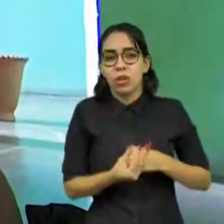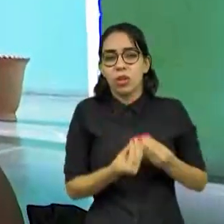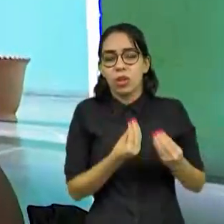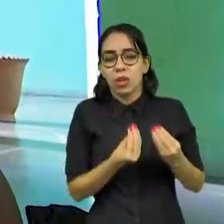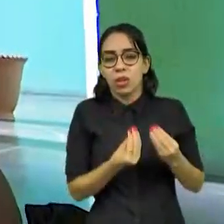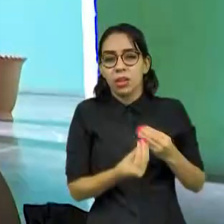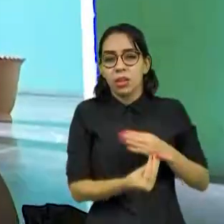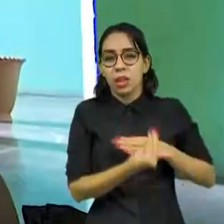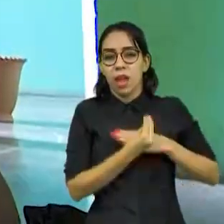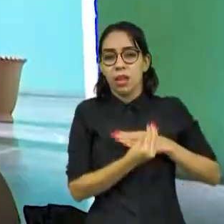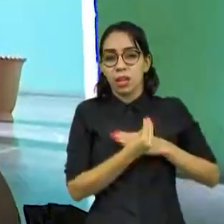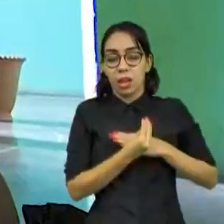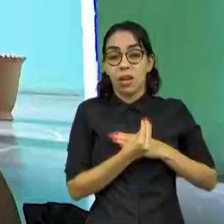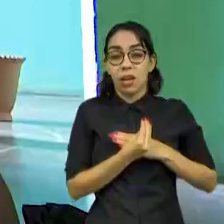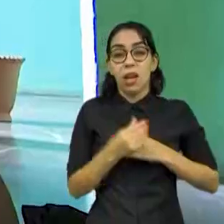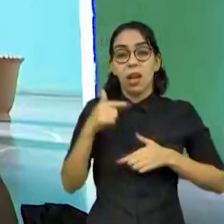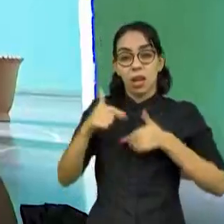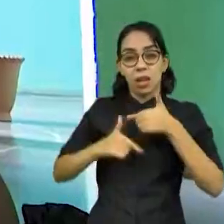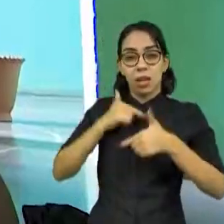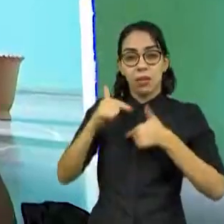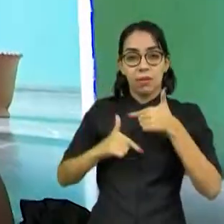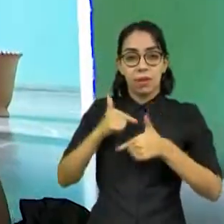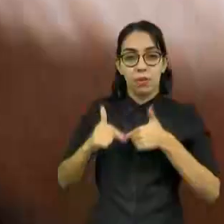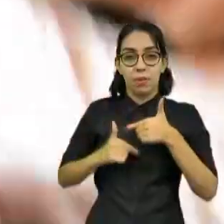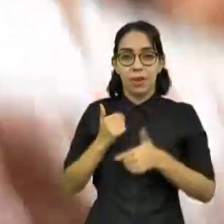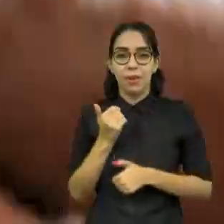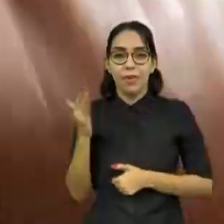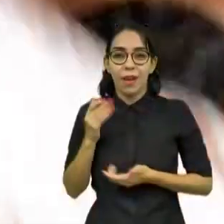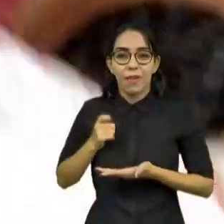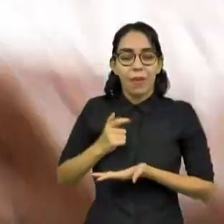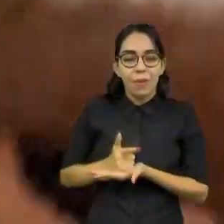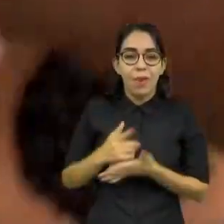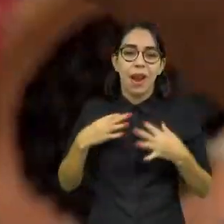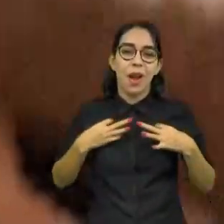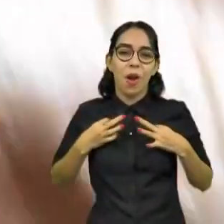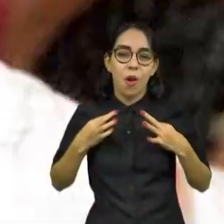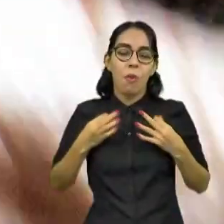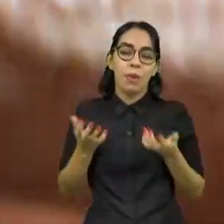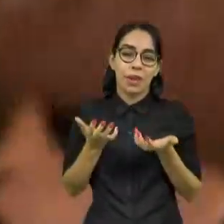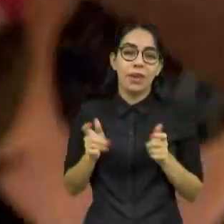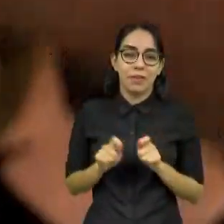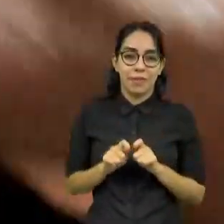se virar para trabalhar, para comprar menos vestidinho de chita.